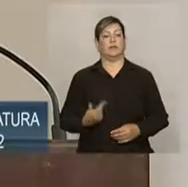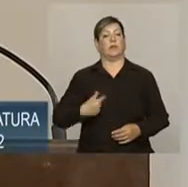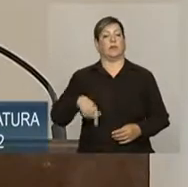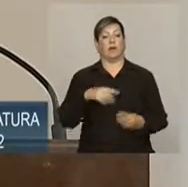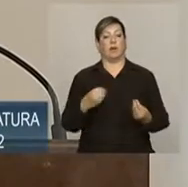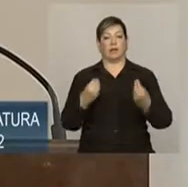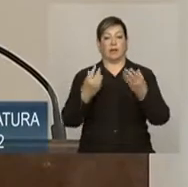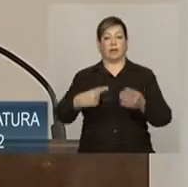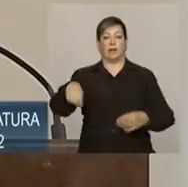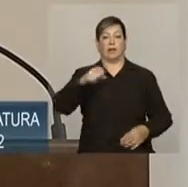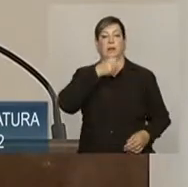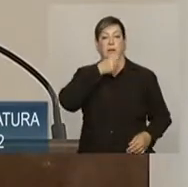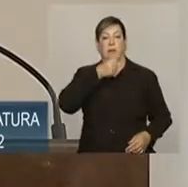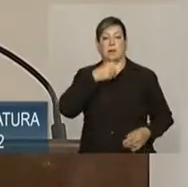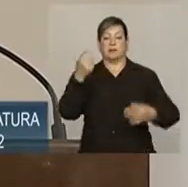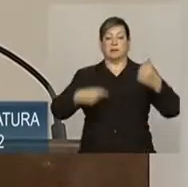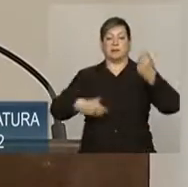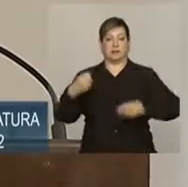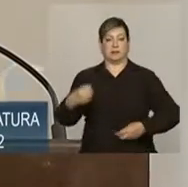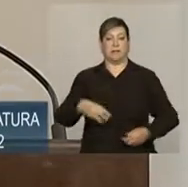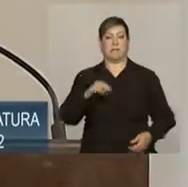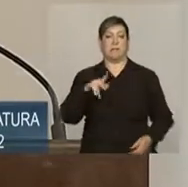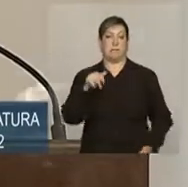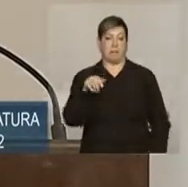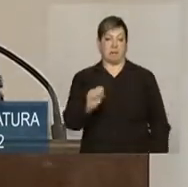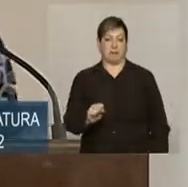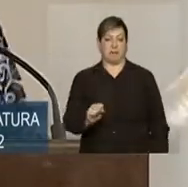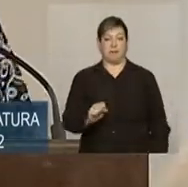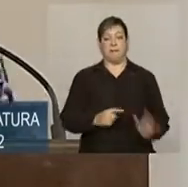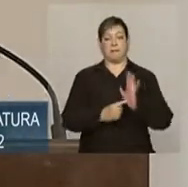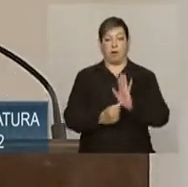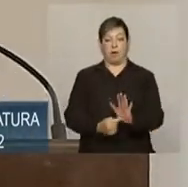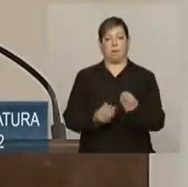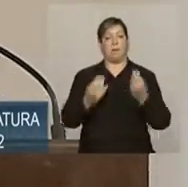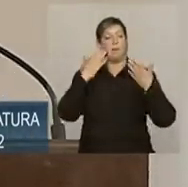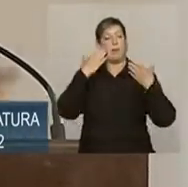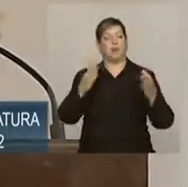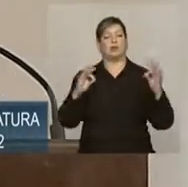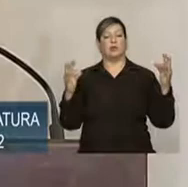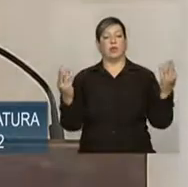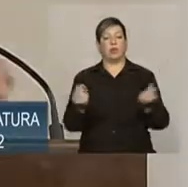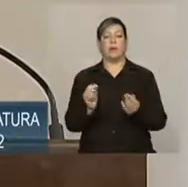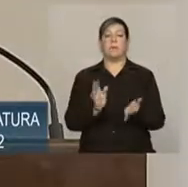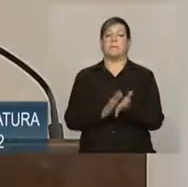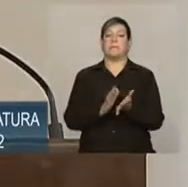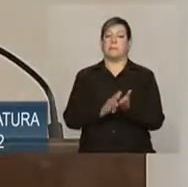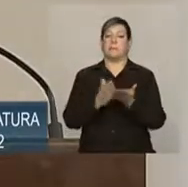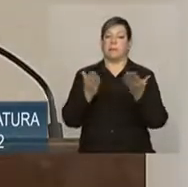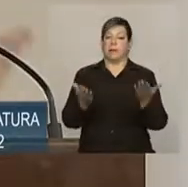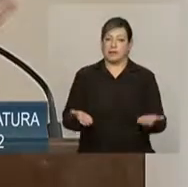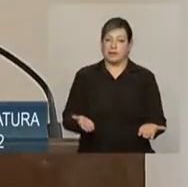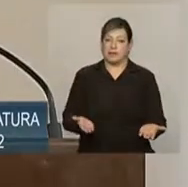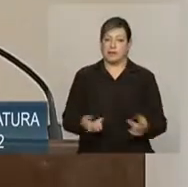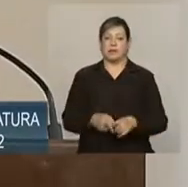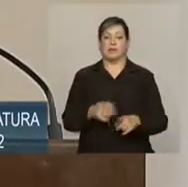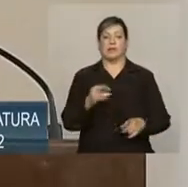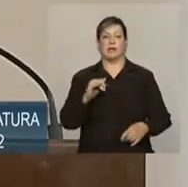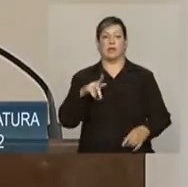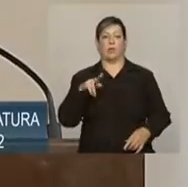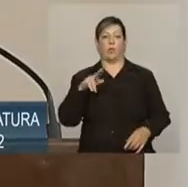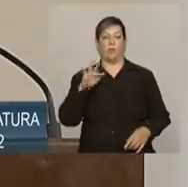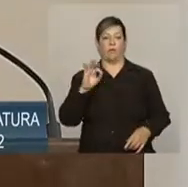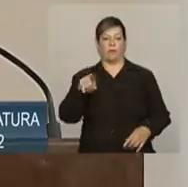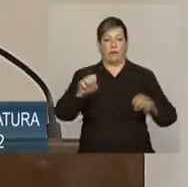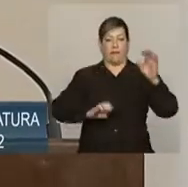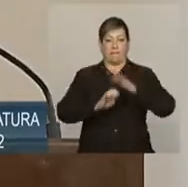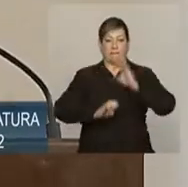entrega para a imprensa os mapas. Muito obrigado a todos e parabéns para Triunfo